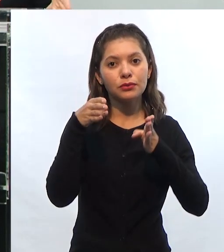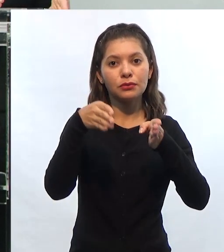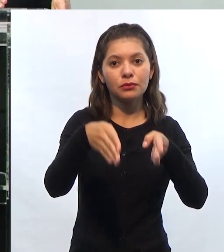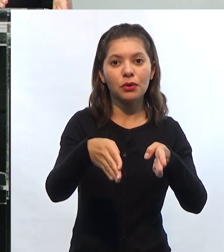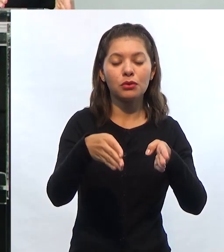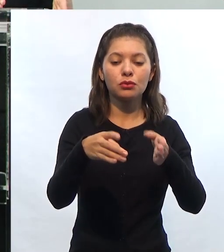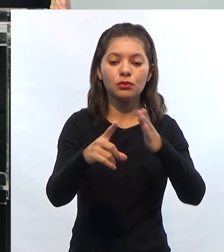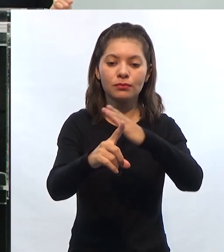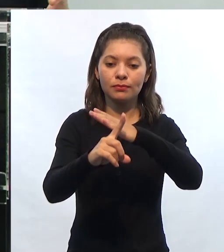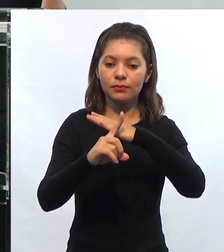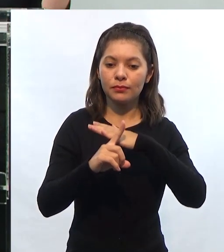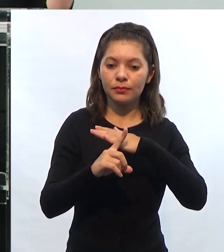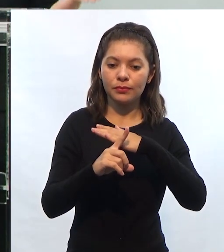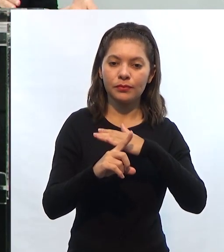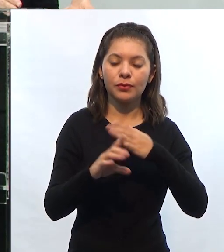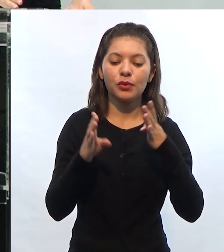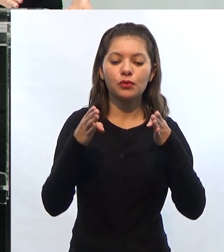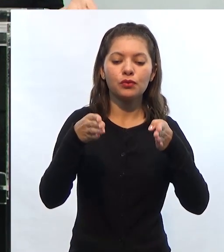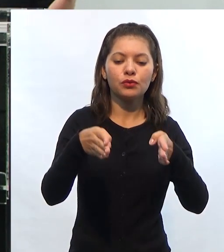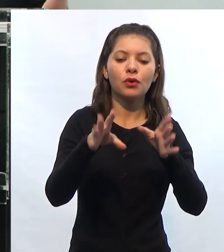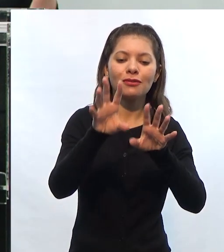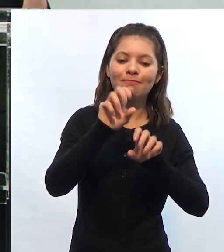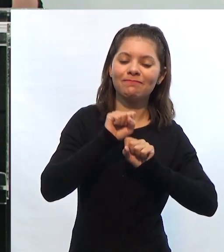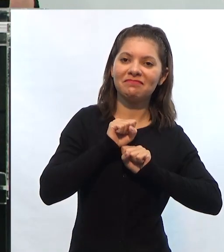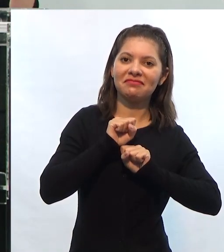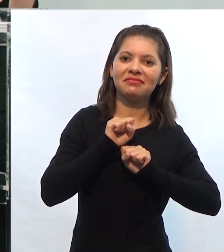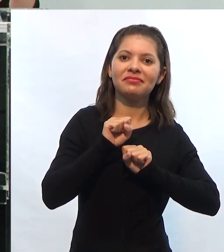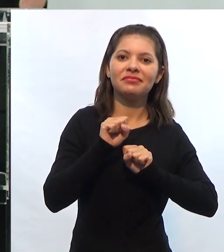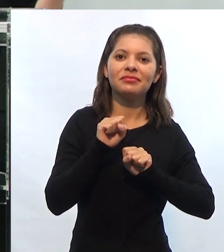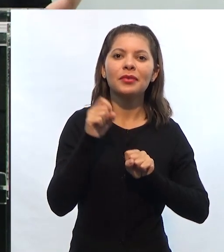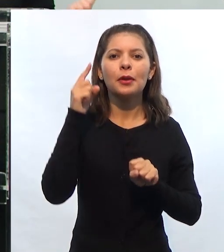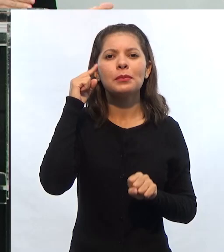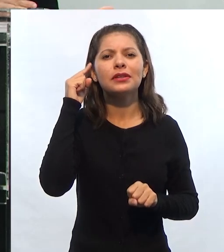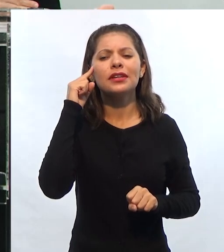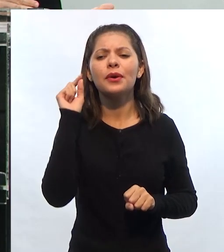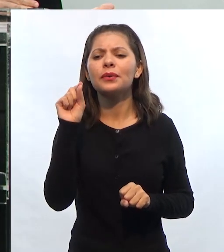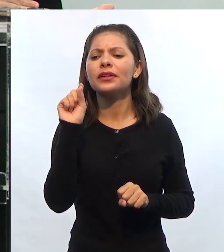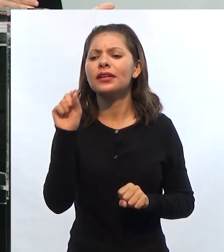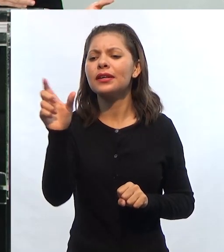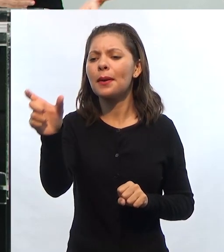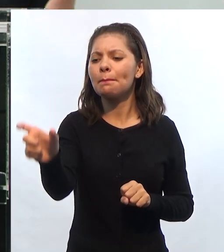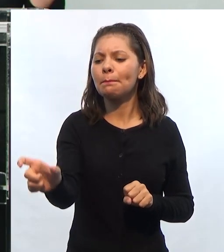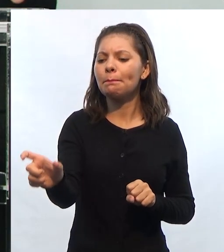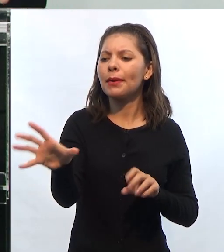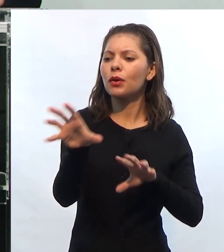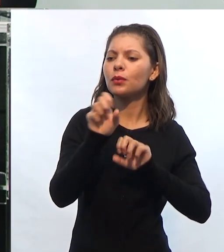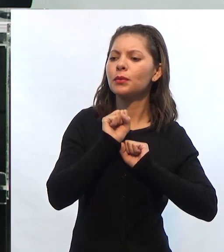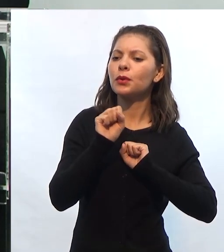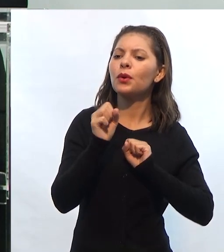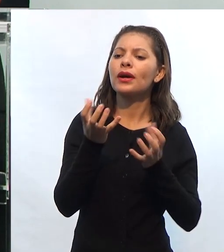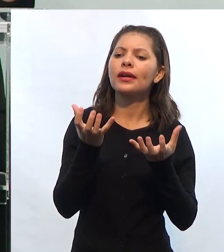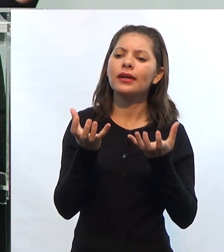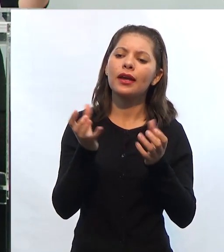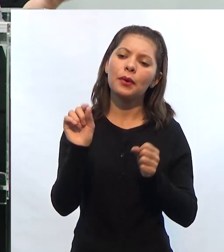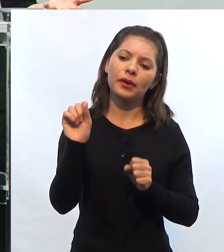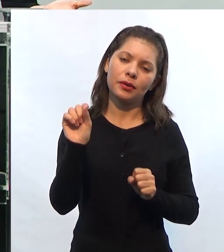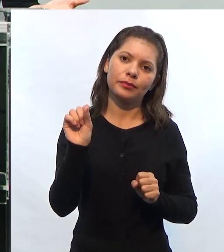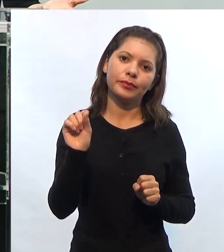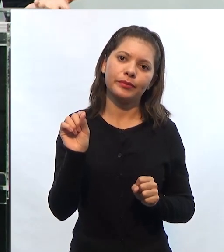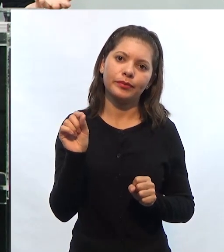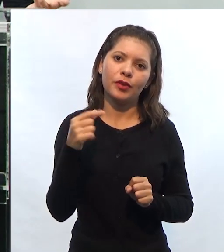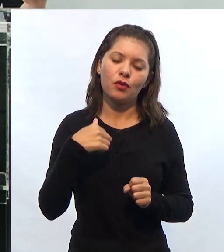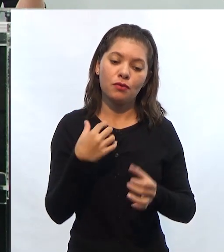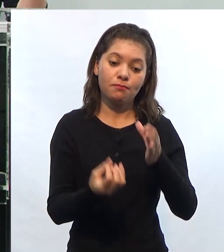no cliente, no foco no consumidor, quer dizer, pensar o que o consumidor quer, eu vou produzir conforme o